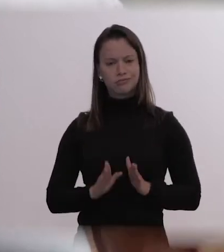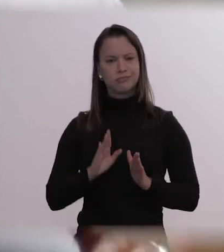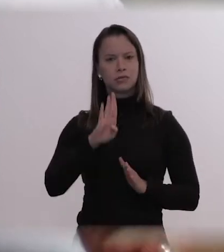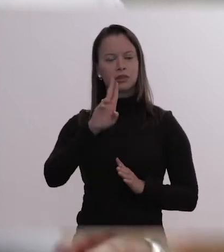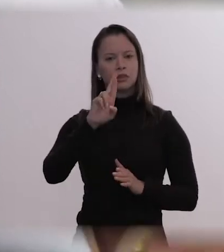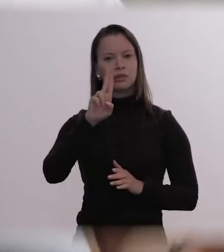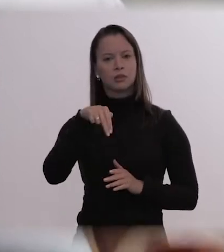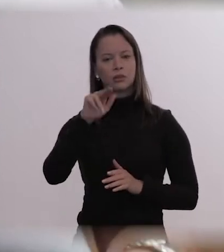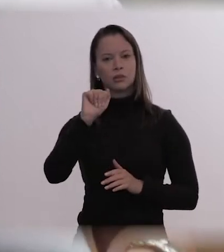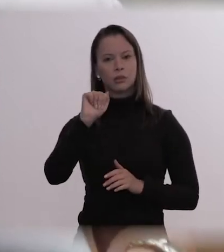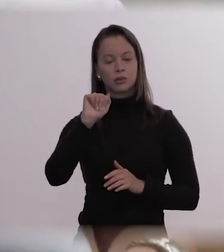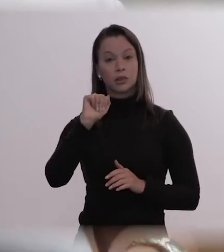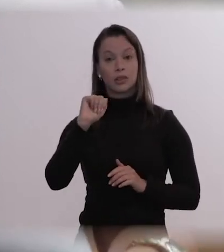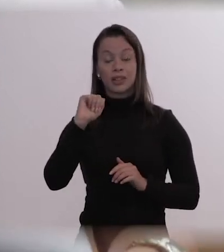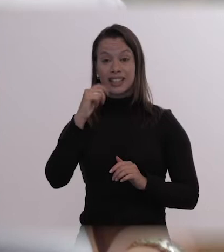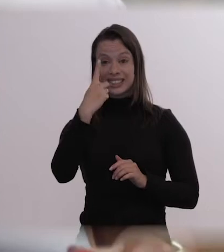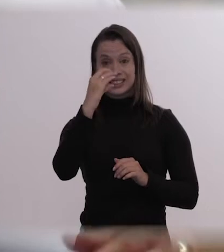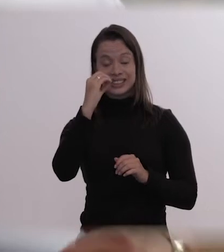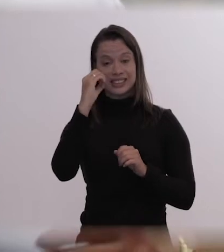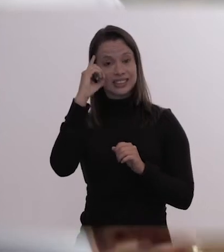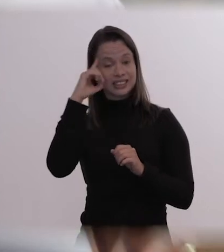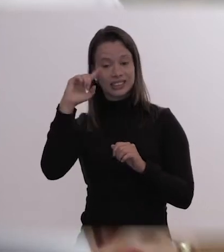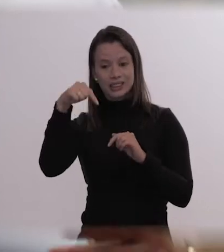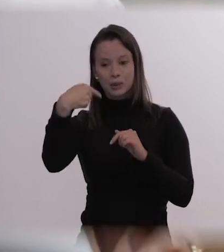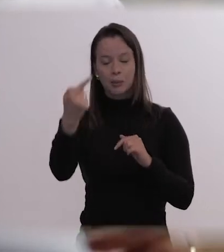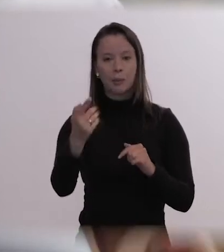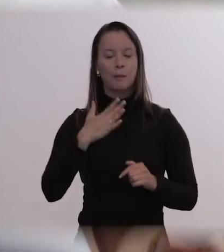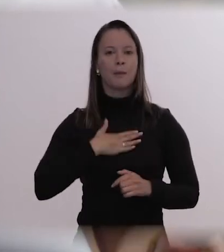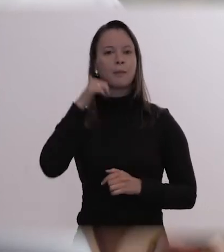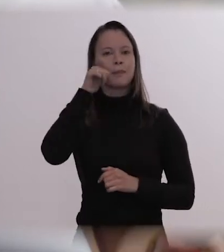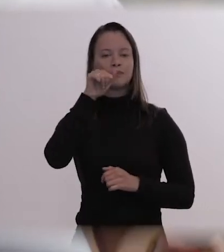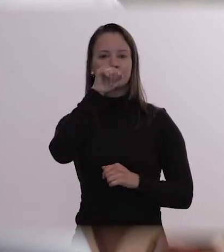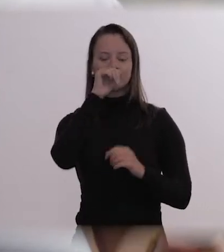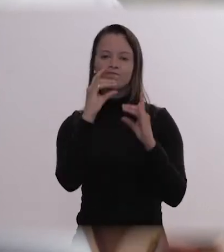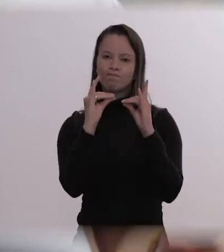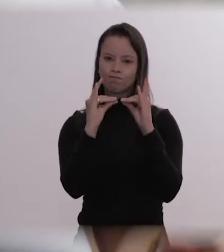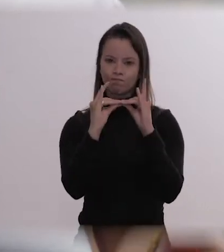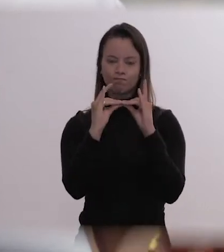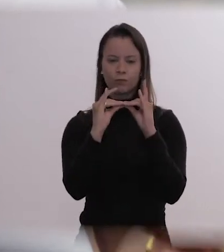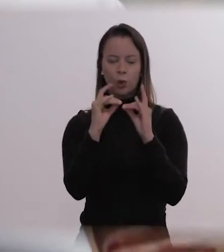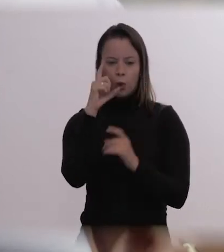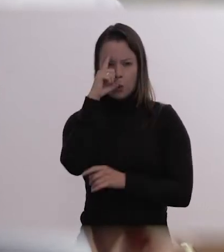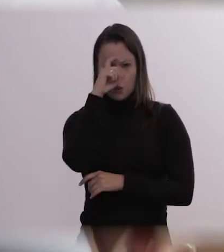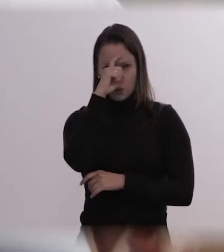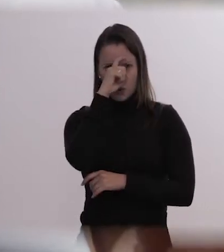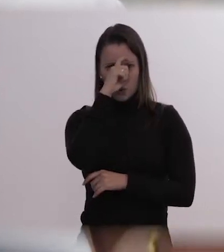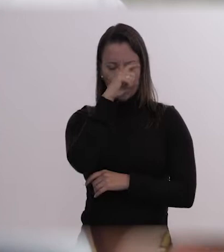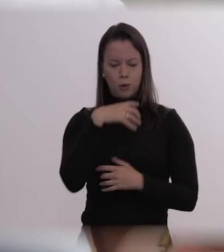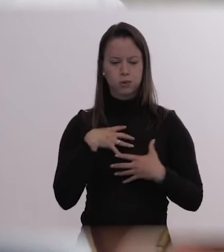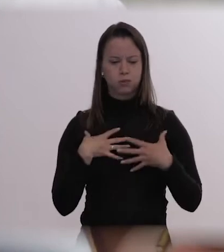e 10 dias após eu perdi a minha mãe. Então foi muito difícil lidar com essa situação. Ao mesmo